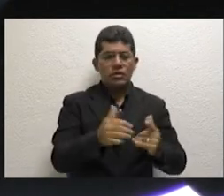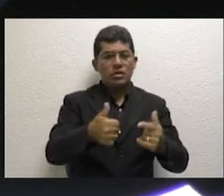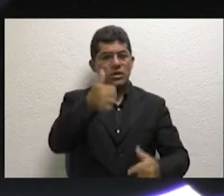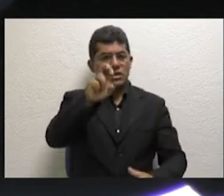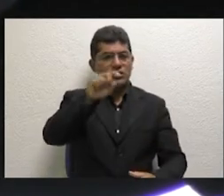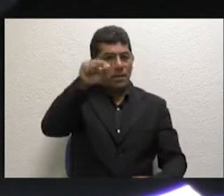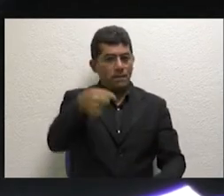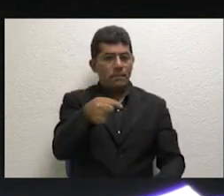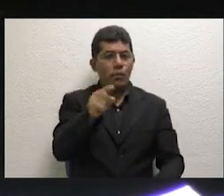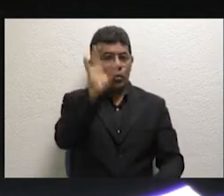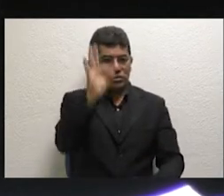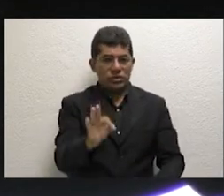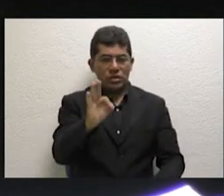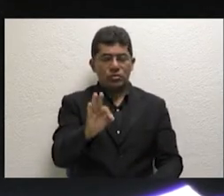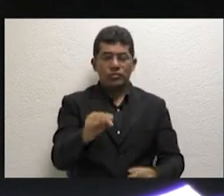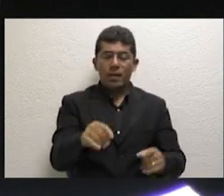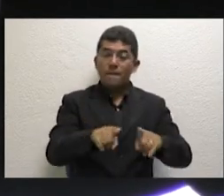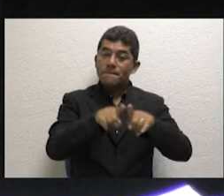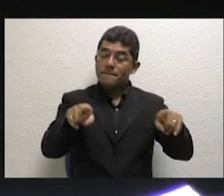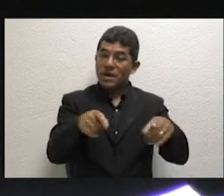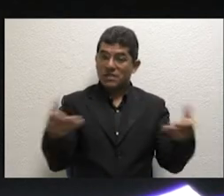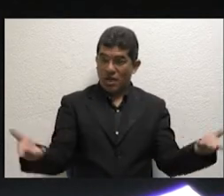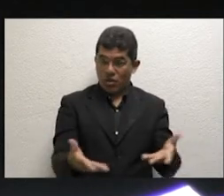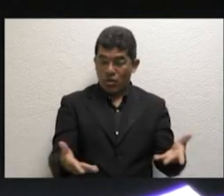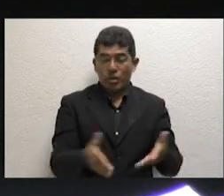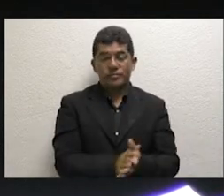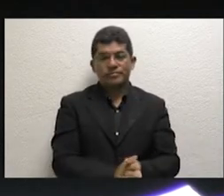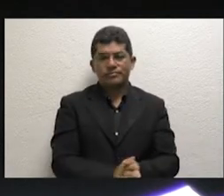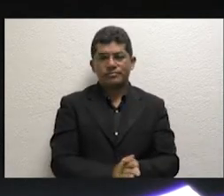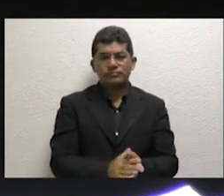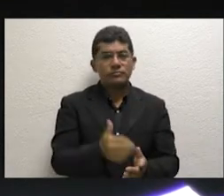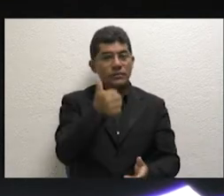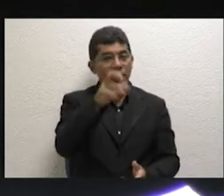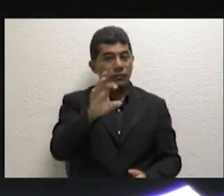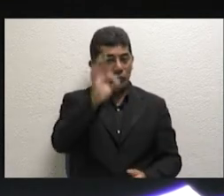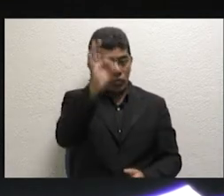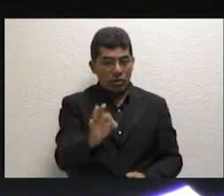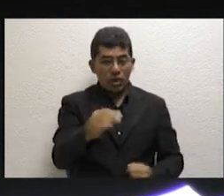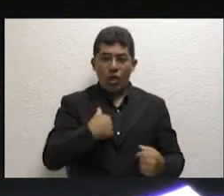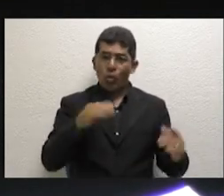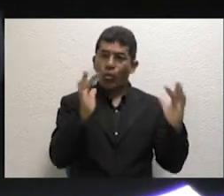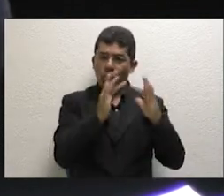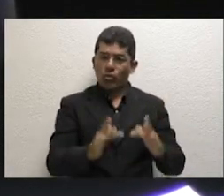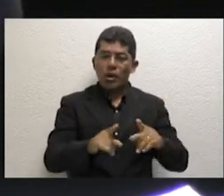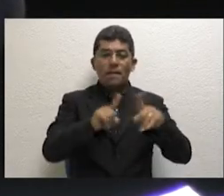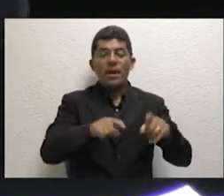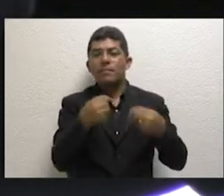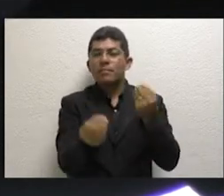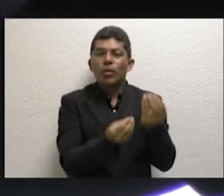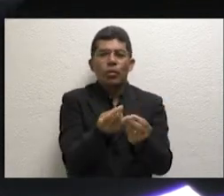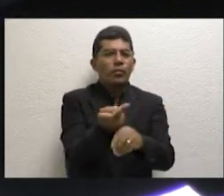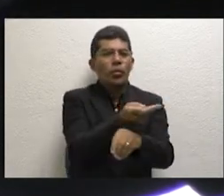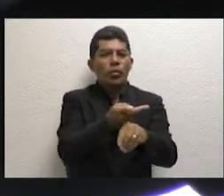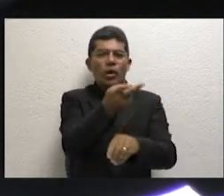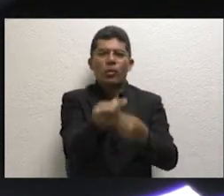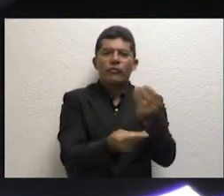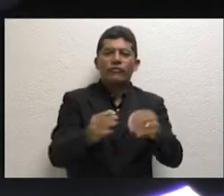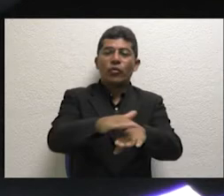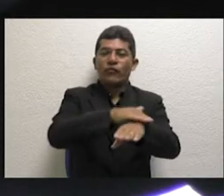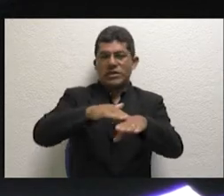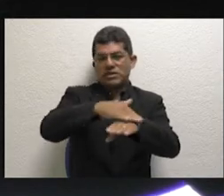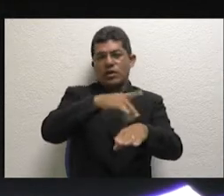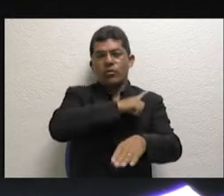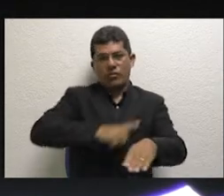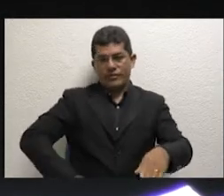sou favorável porém porém nós precisamos buscar o caminho do diálogo